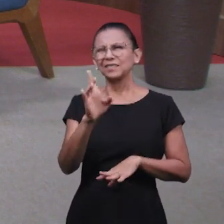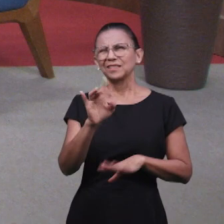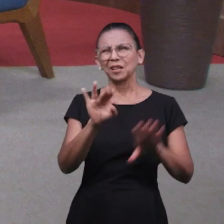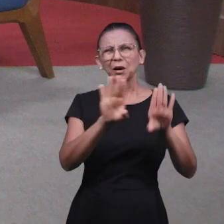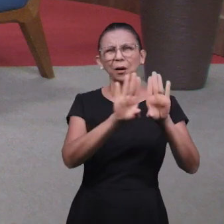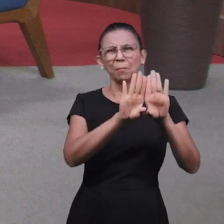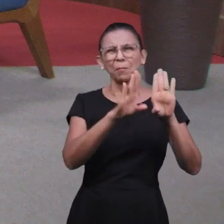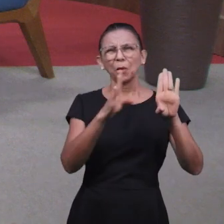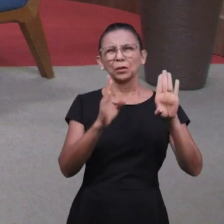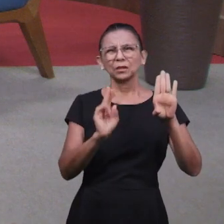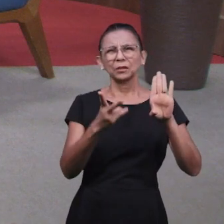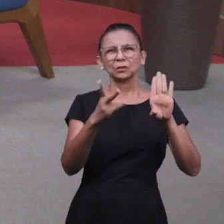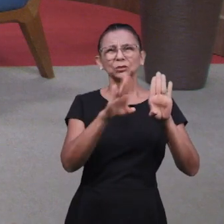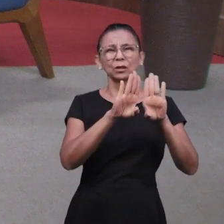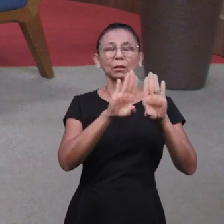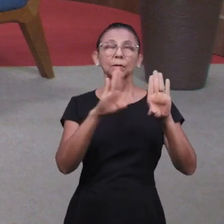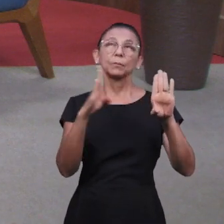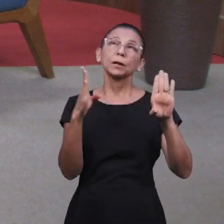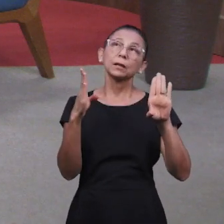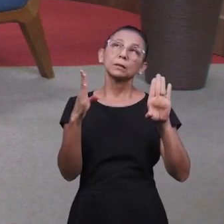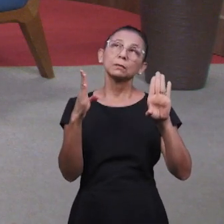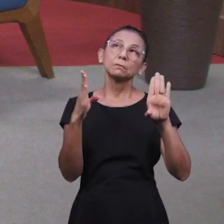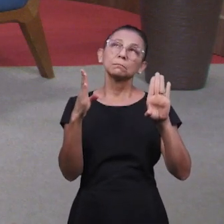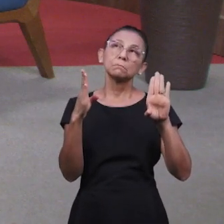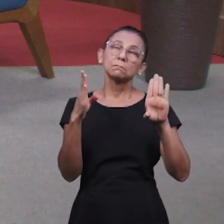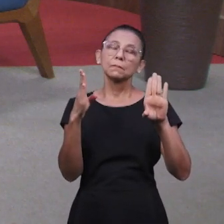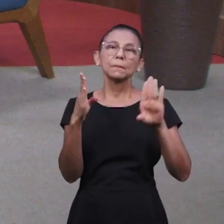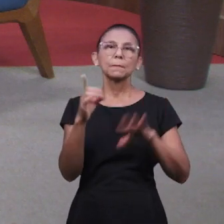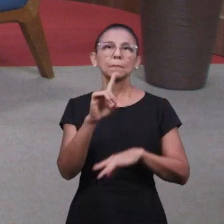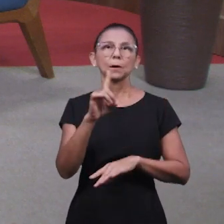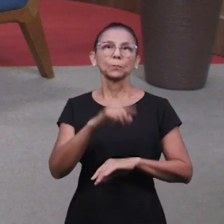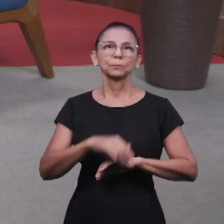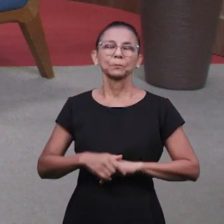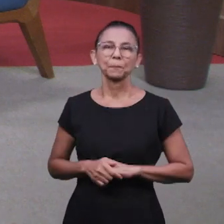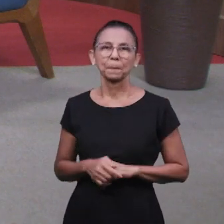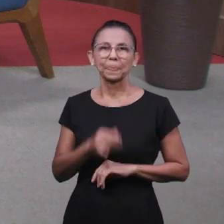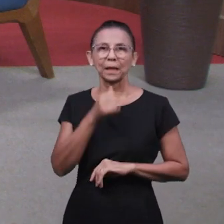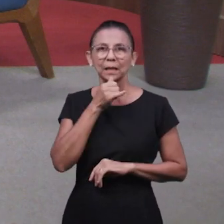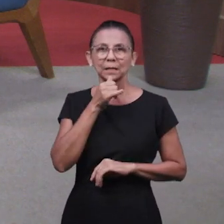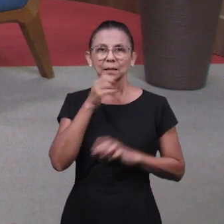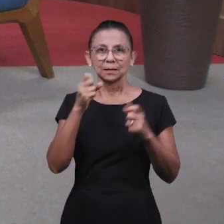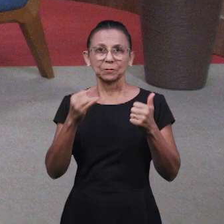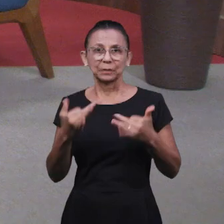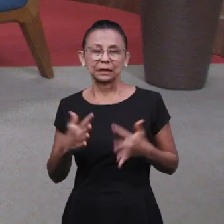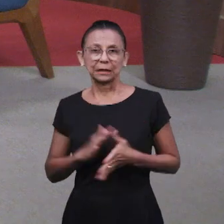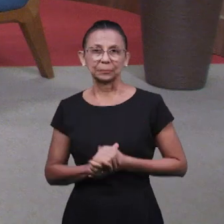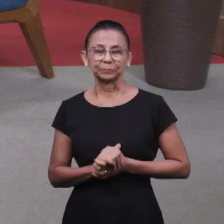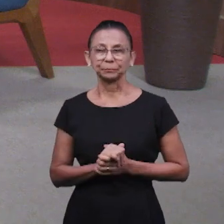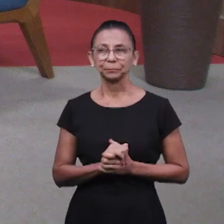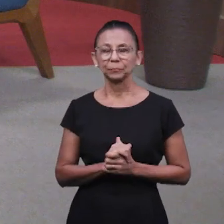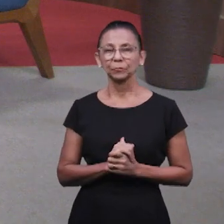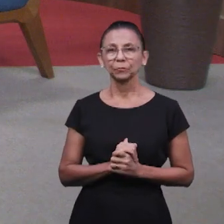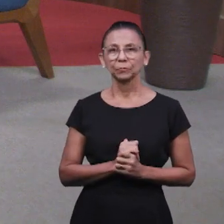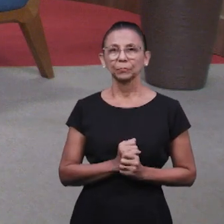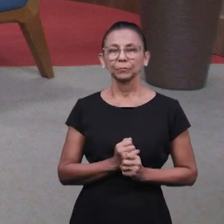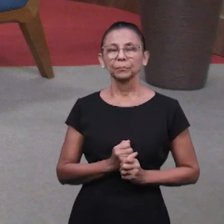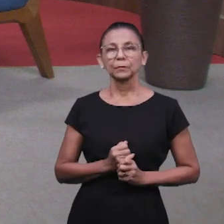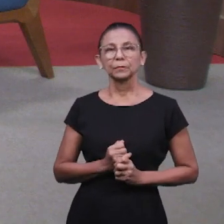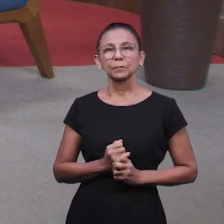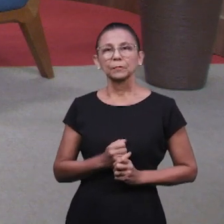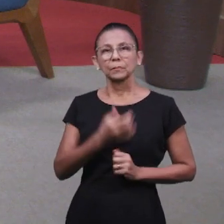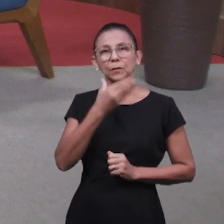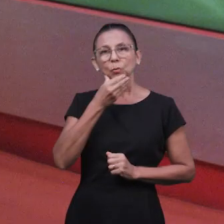para que as pessoas possam... Né? Eu queria que você falasse um pouquinho sobre isso, Daniel. É porque quando o noivo chegava, ninguém entrava